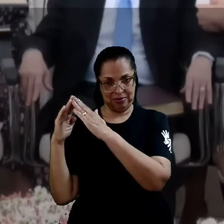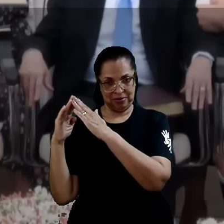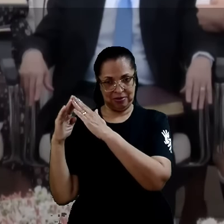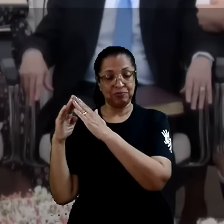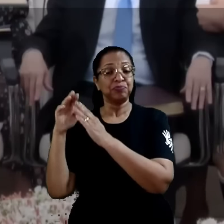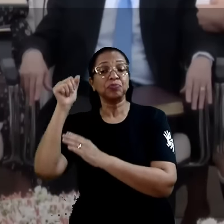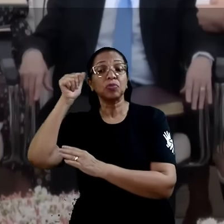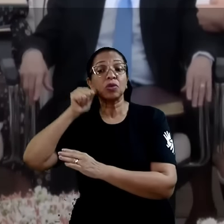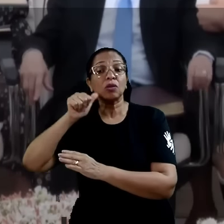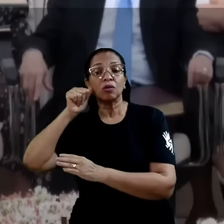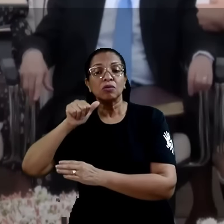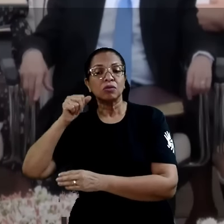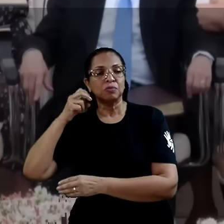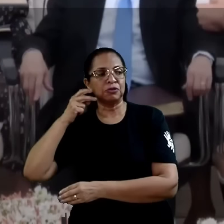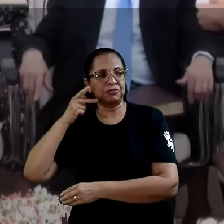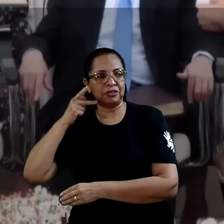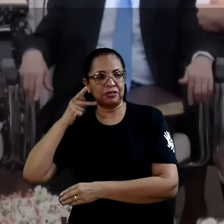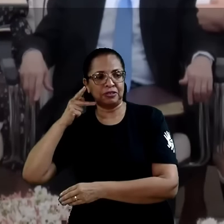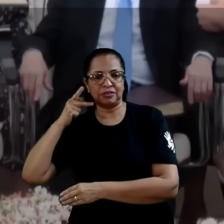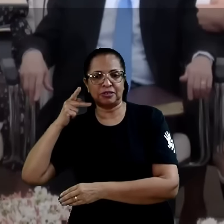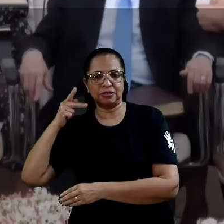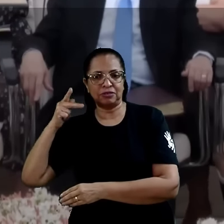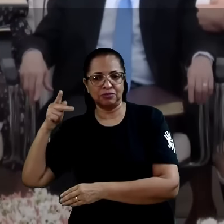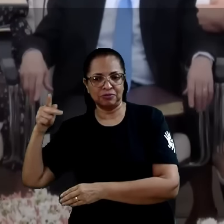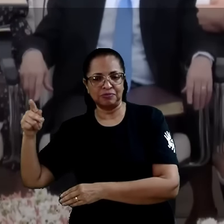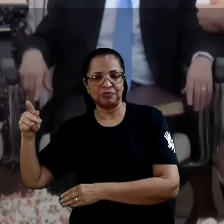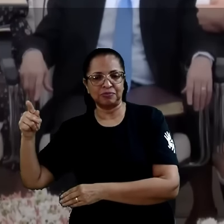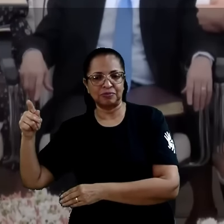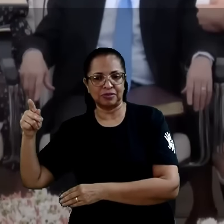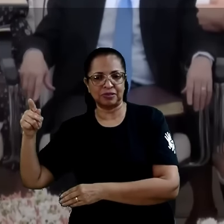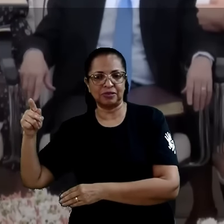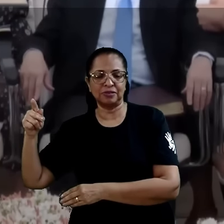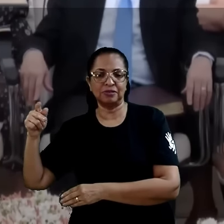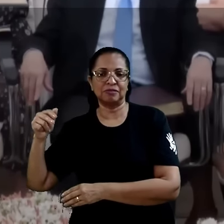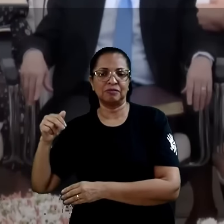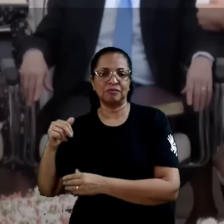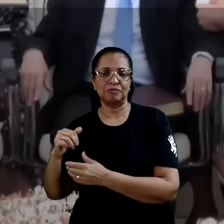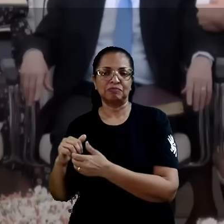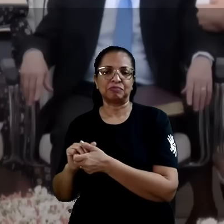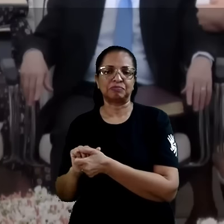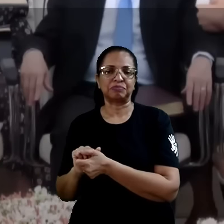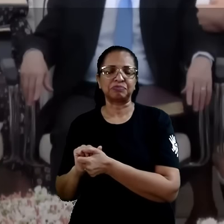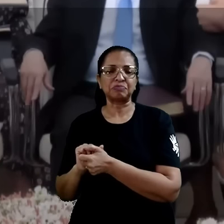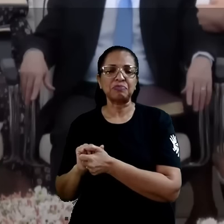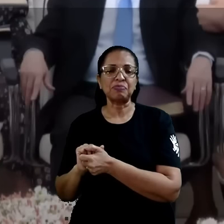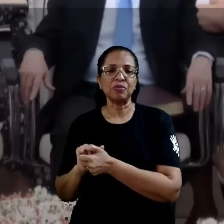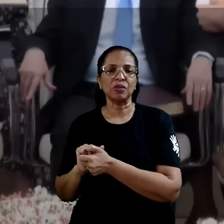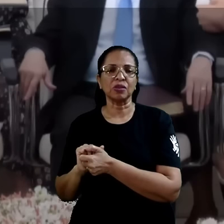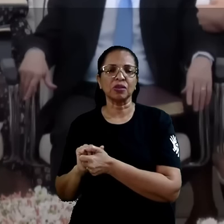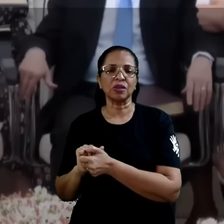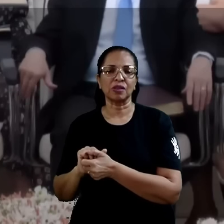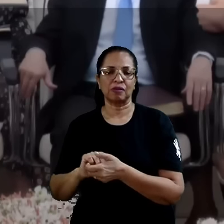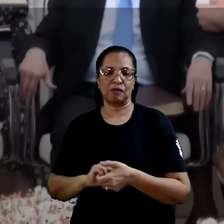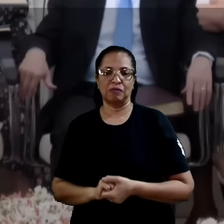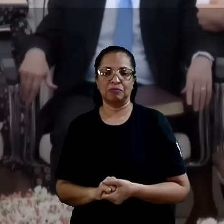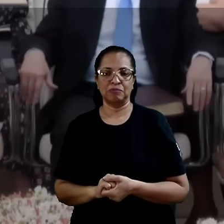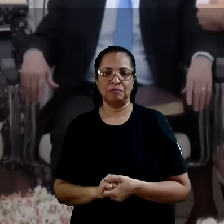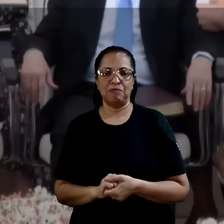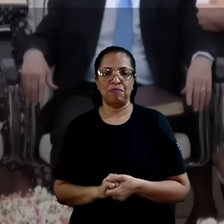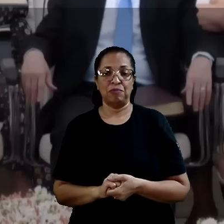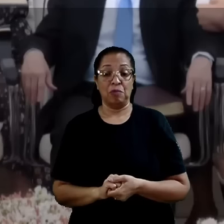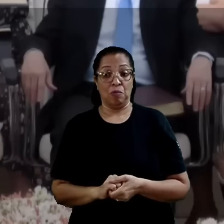ambos e Nós entramos na casa da irmã Neli e tinham outras profetisas na